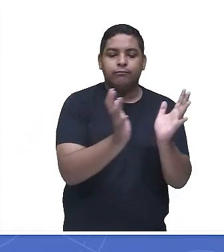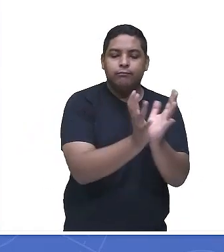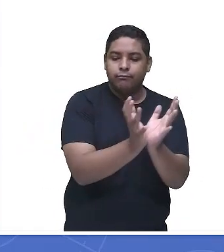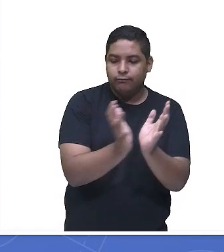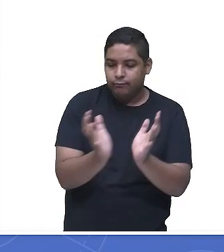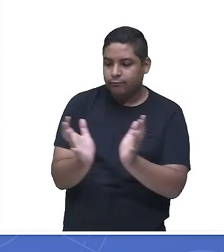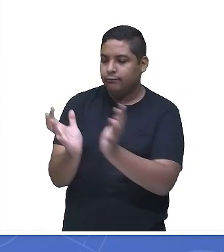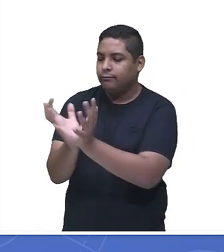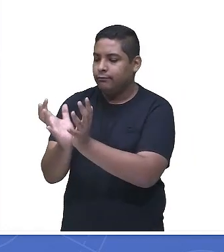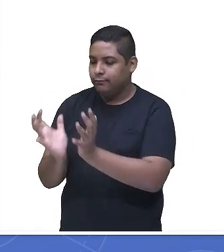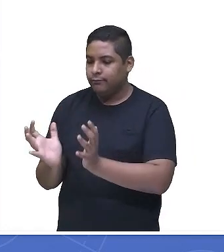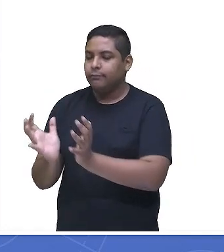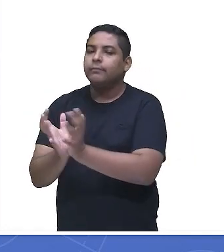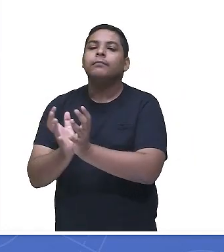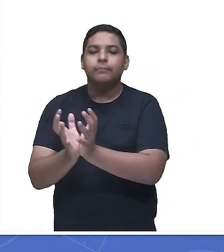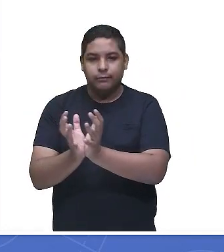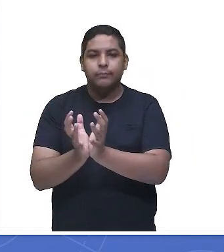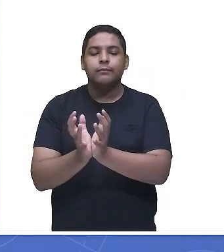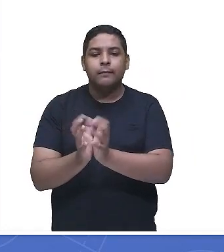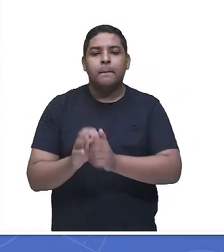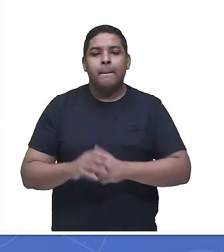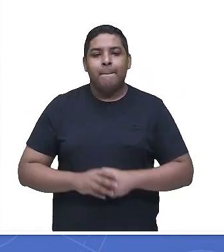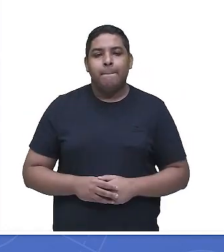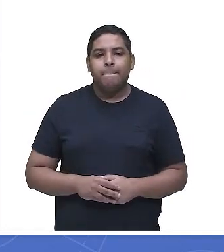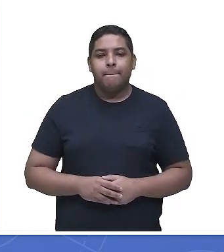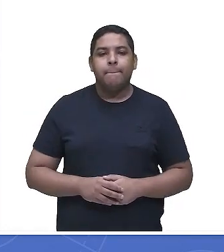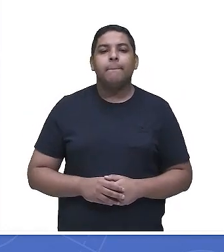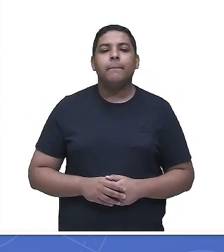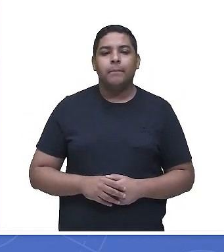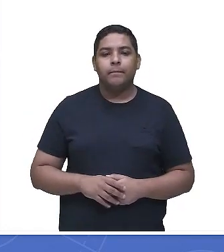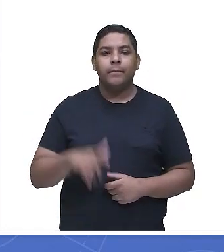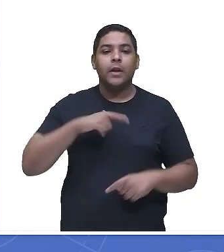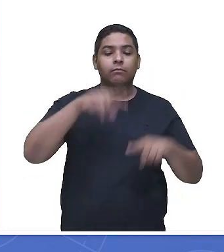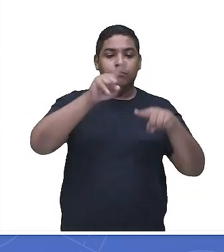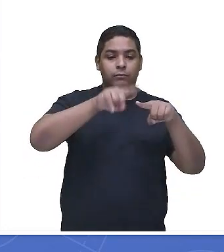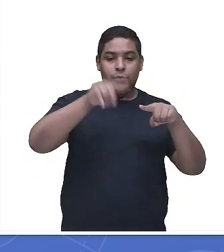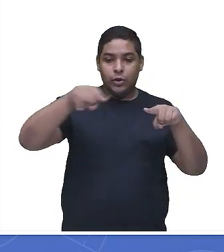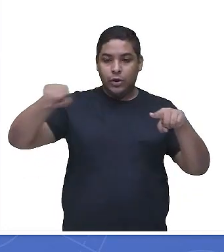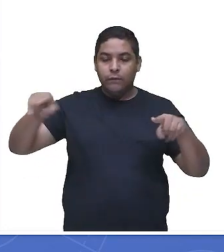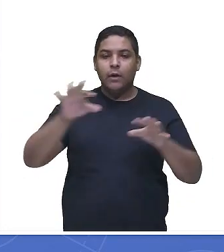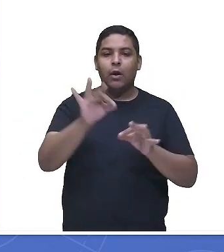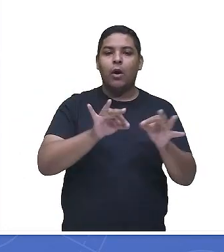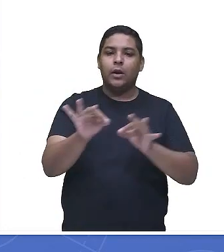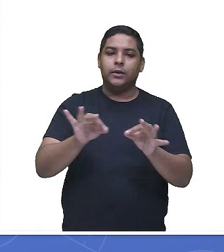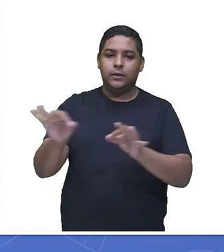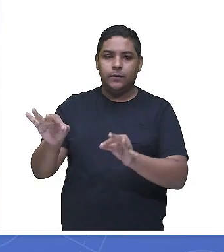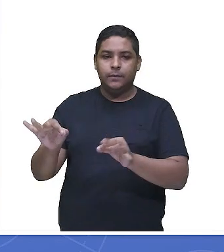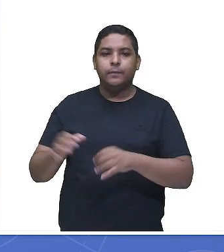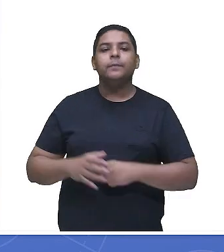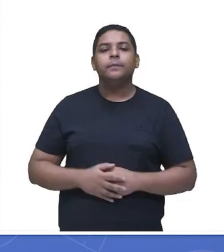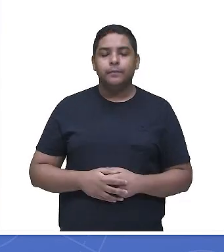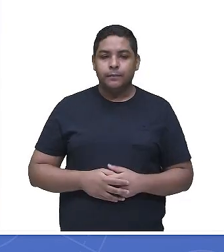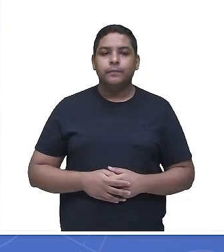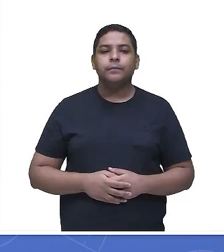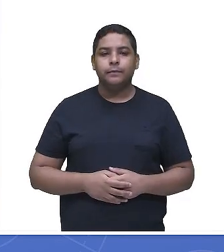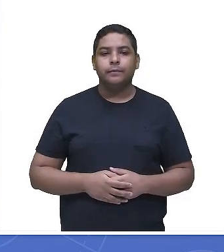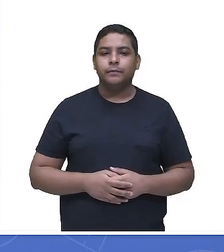desses seres vivos em grupos. A isso nós damos o nome de níveis de organização. Então, níveis de